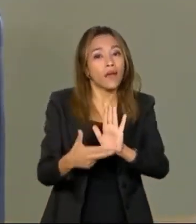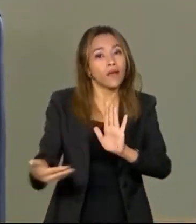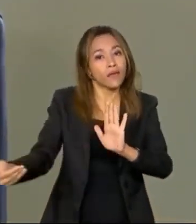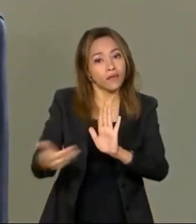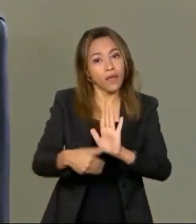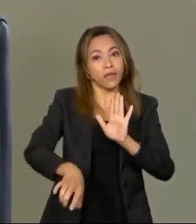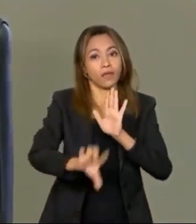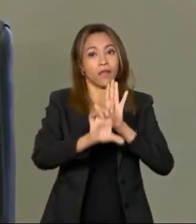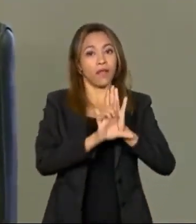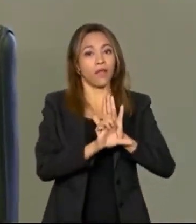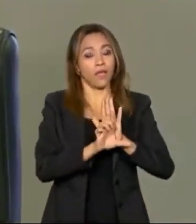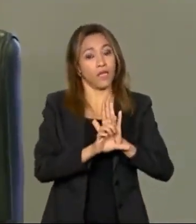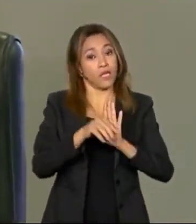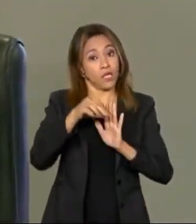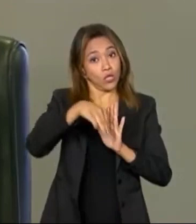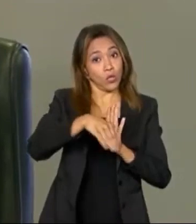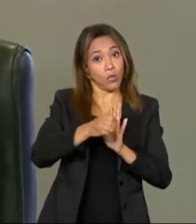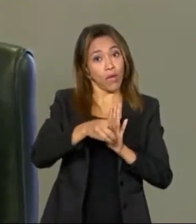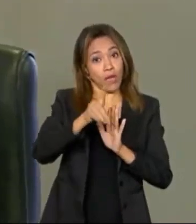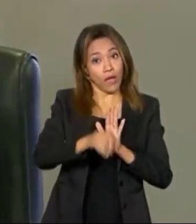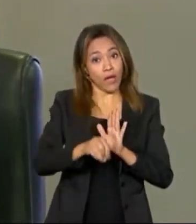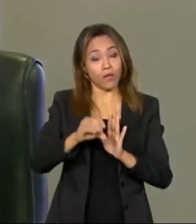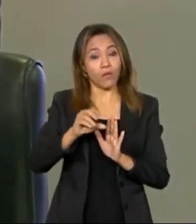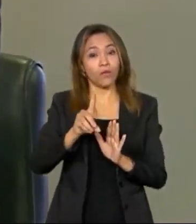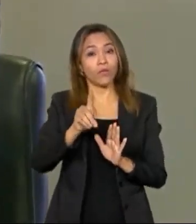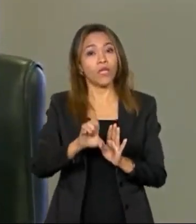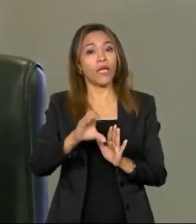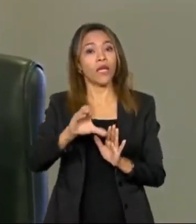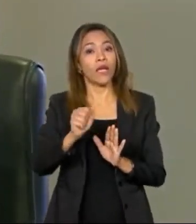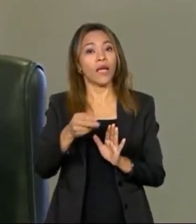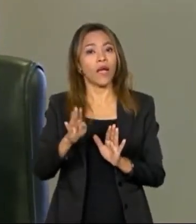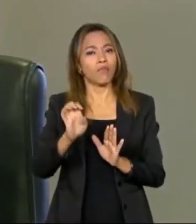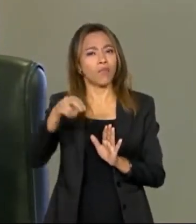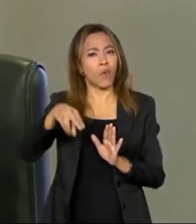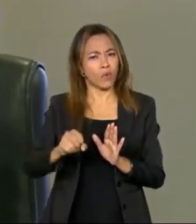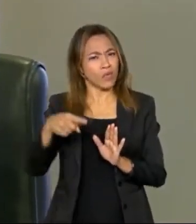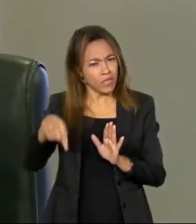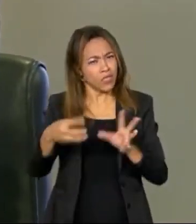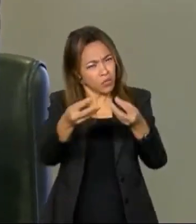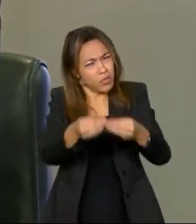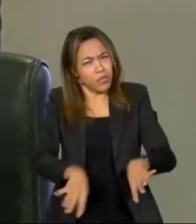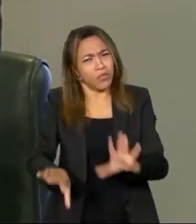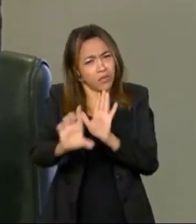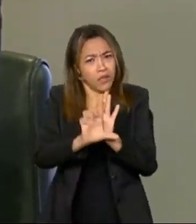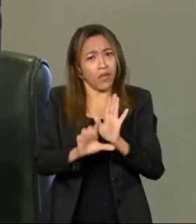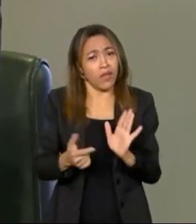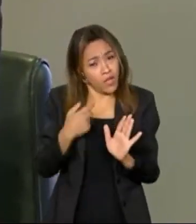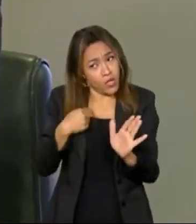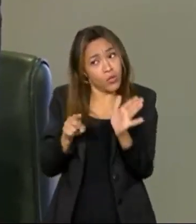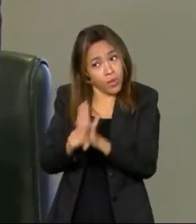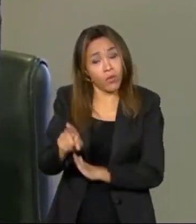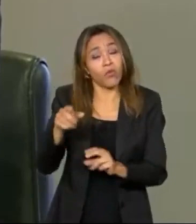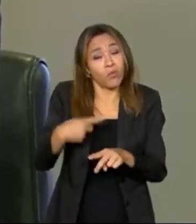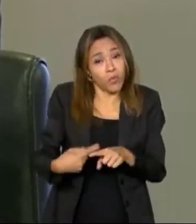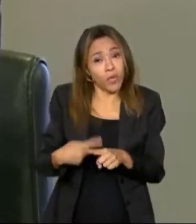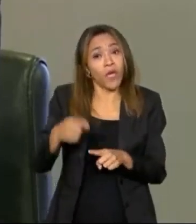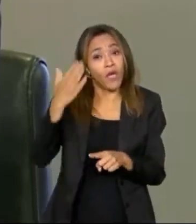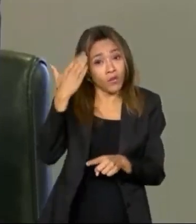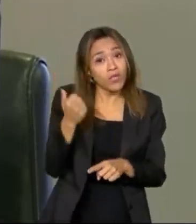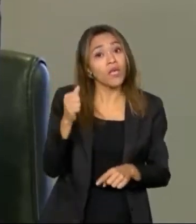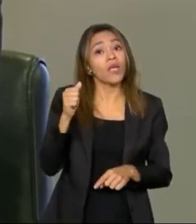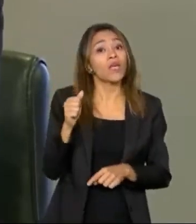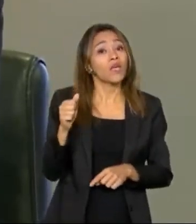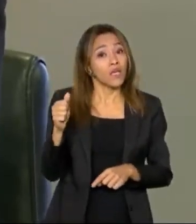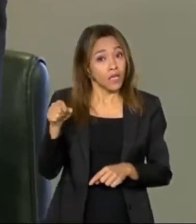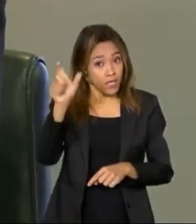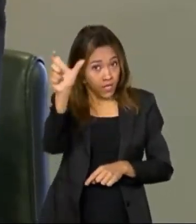do mercado de carbono. Isso não desvirtua, não compromete essa lei? Eu estou perguntando para o senhor, porque eu sei que o Ministério da Fazenda tem interesse nesse assunto.